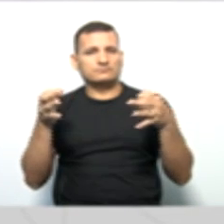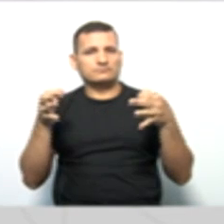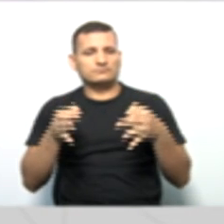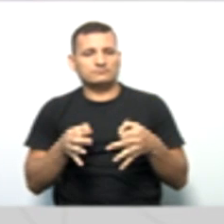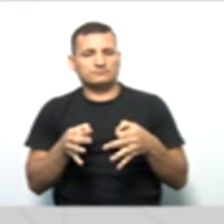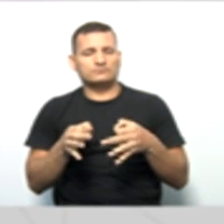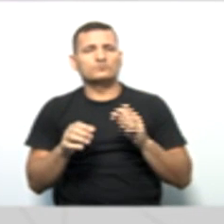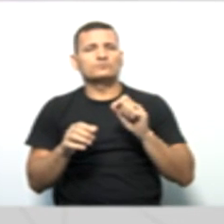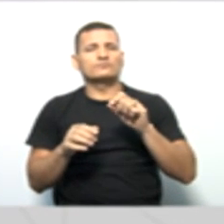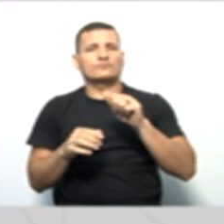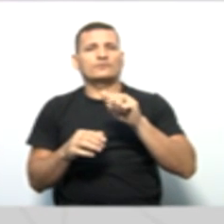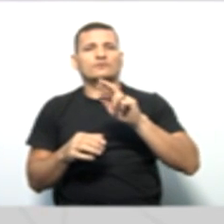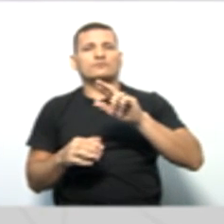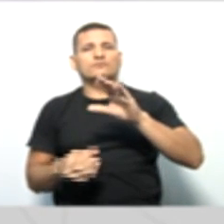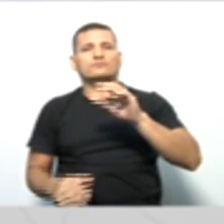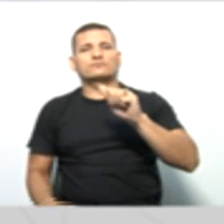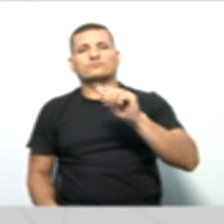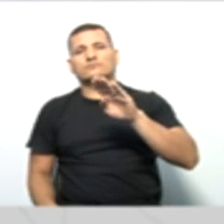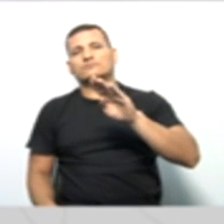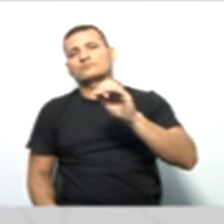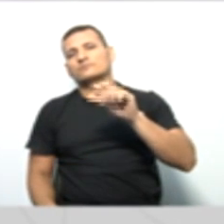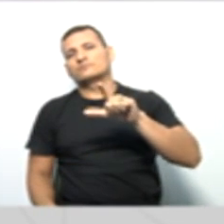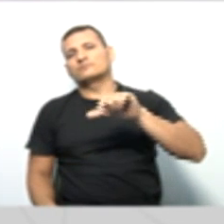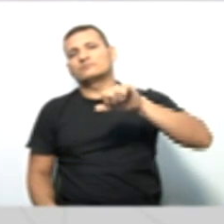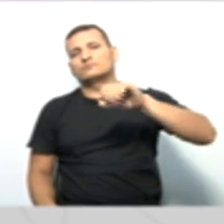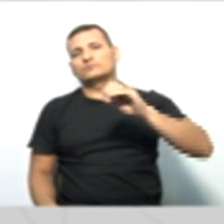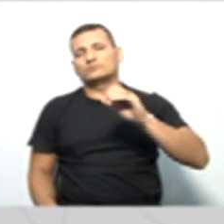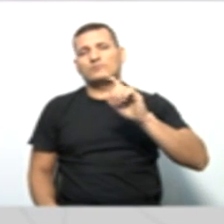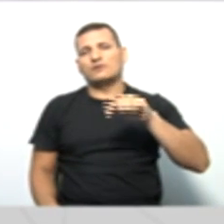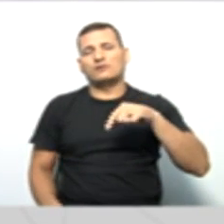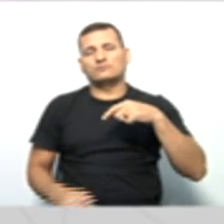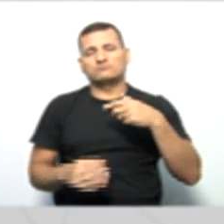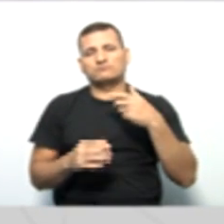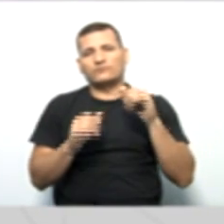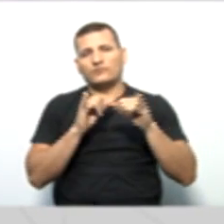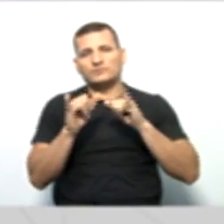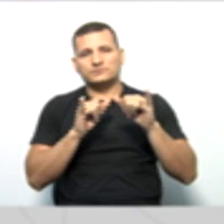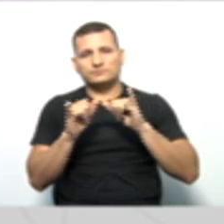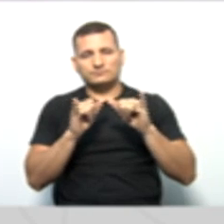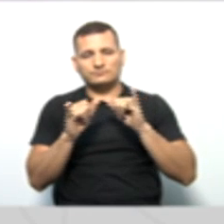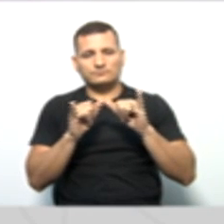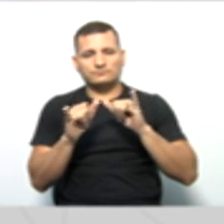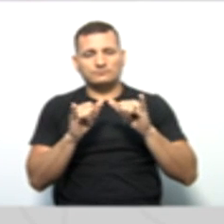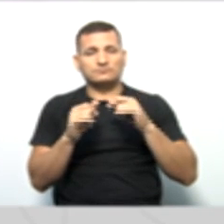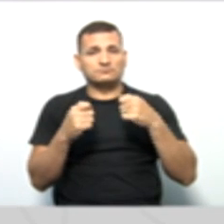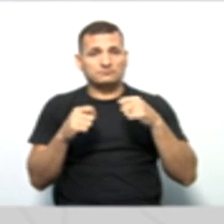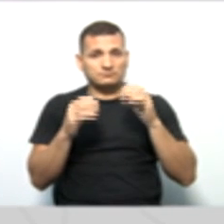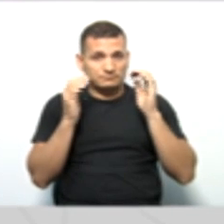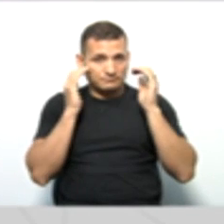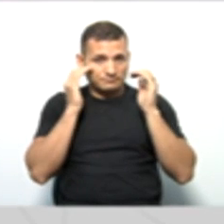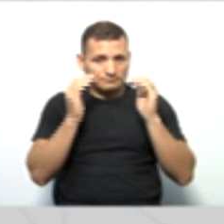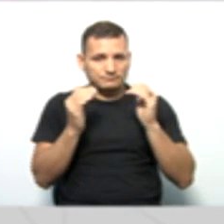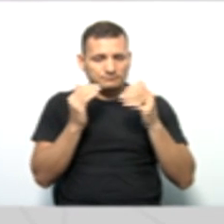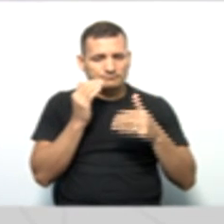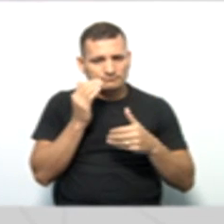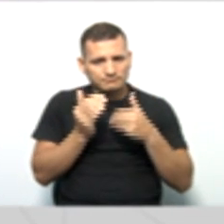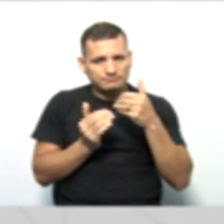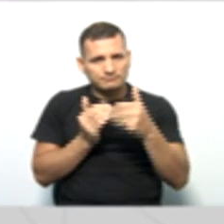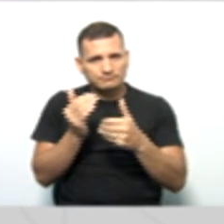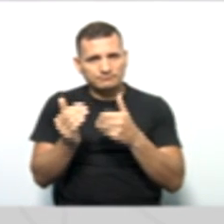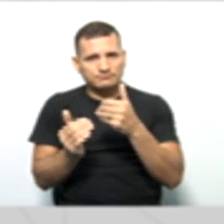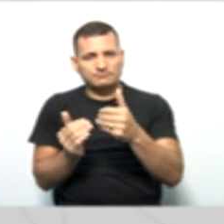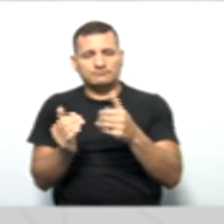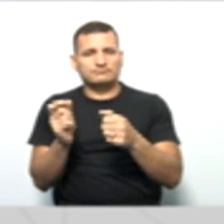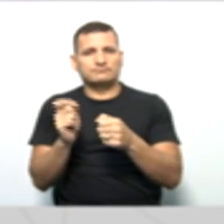tá? O que é um arcabouço, gente? É um passo a passo, tá? Que eu preciso seguir para poder